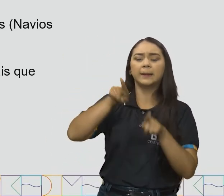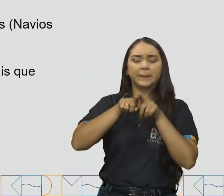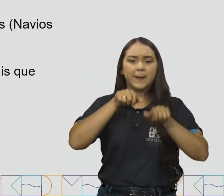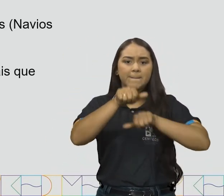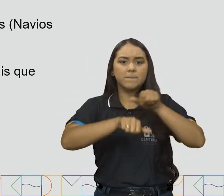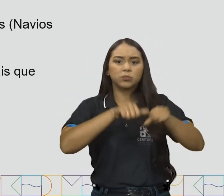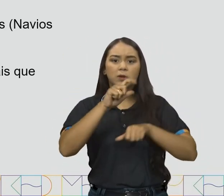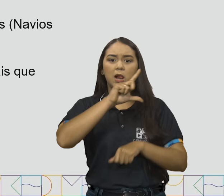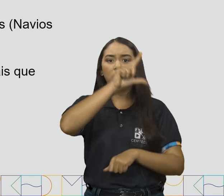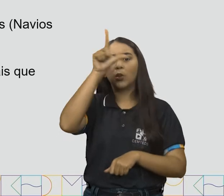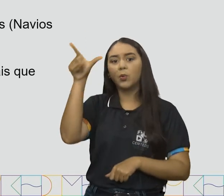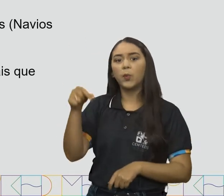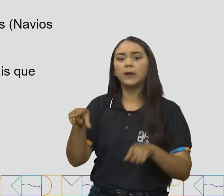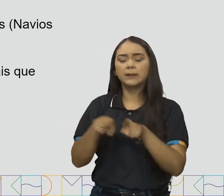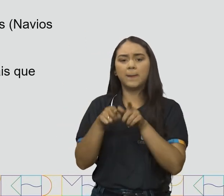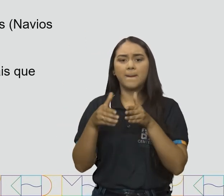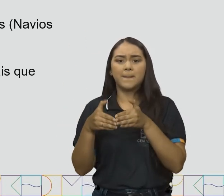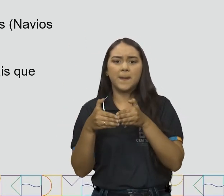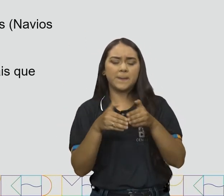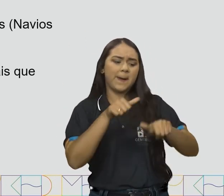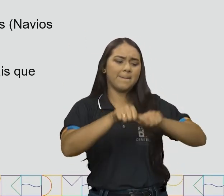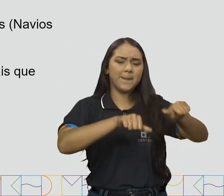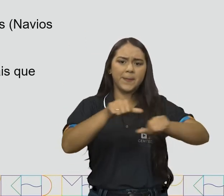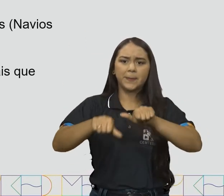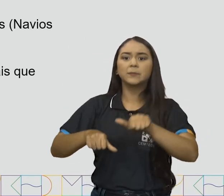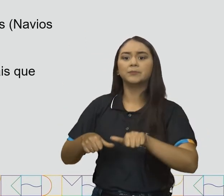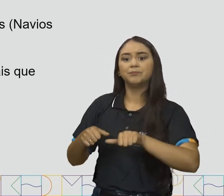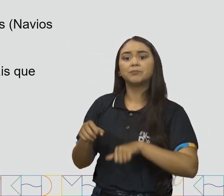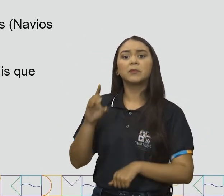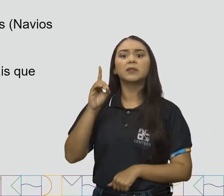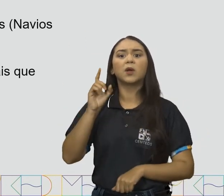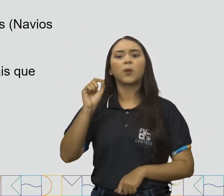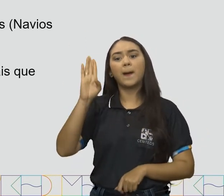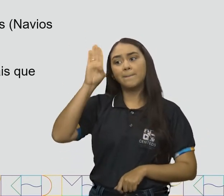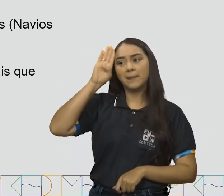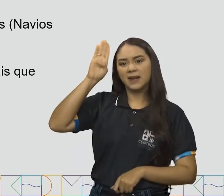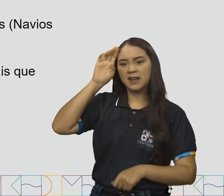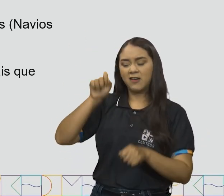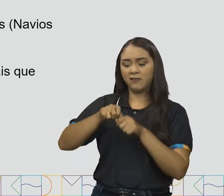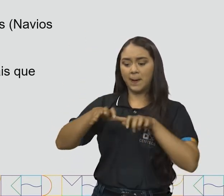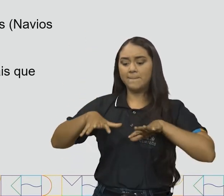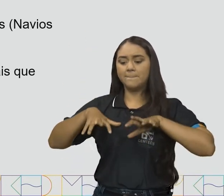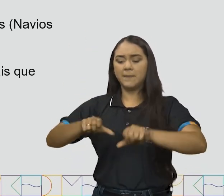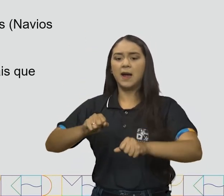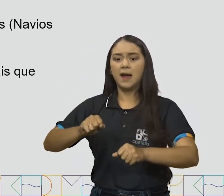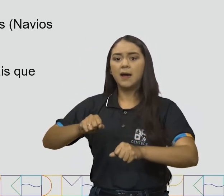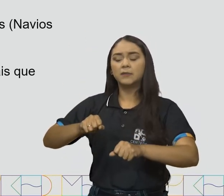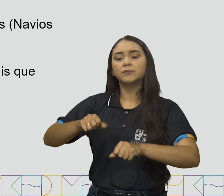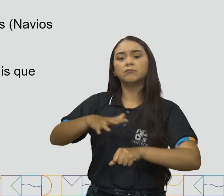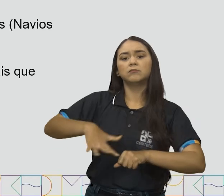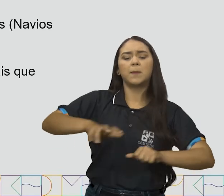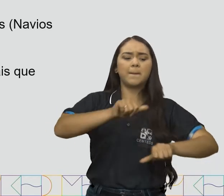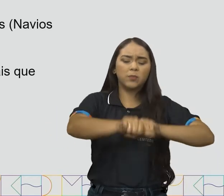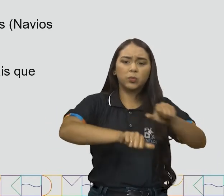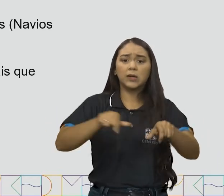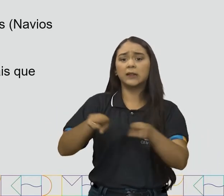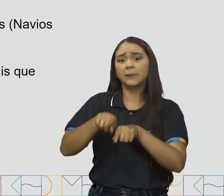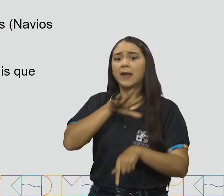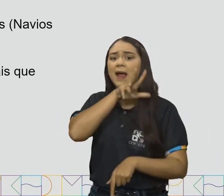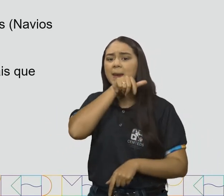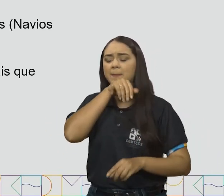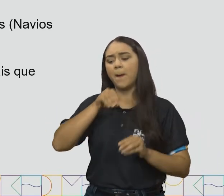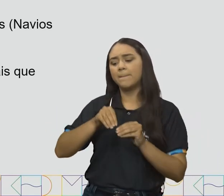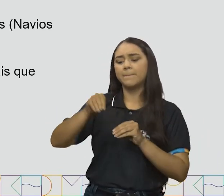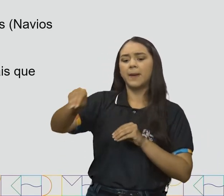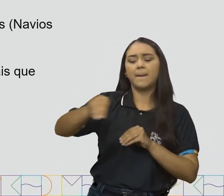a modificação dos oceanos, navios em alto mar. Letra D, fenômenos militares, ocupação militar e a modificação dos